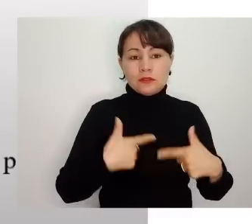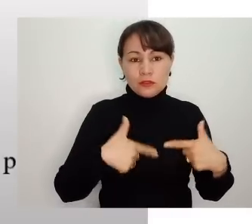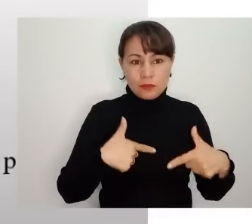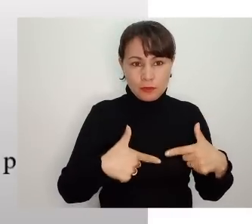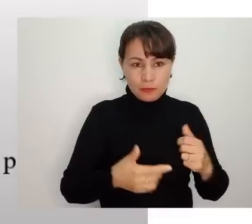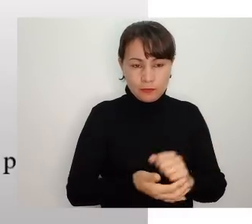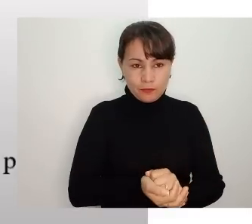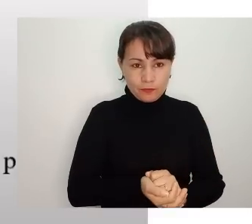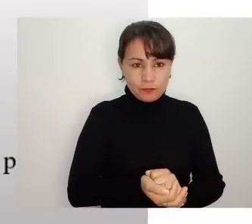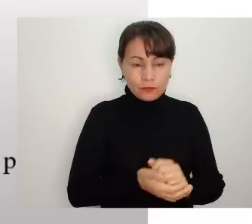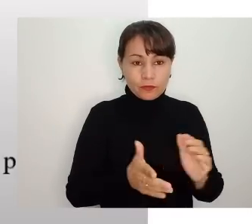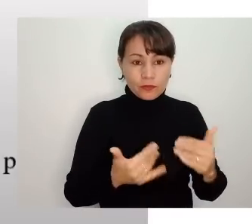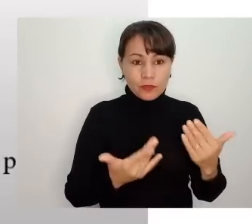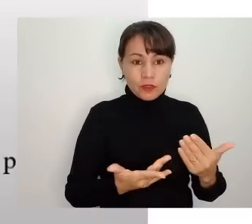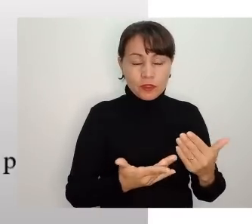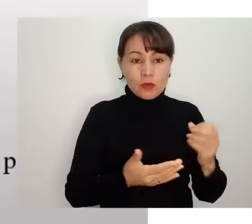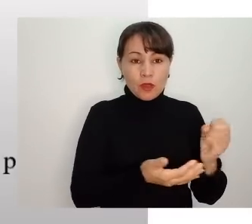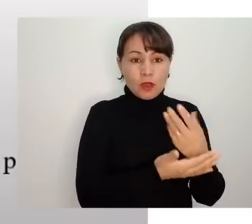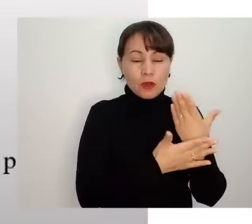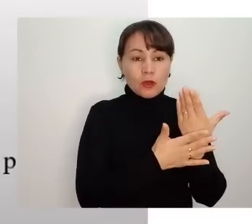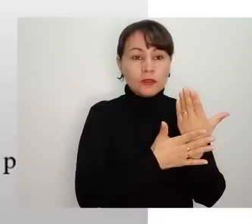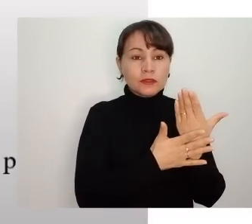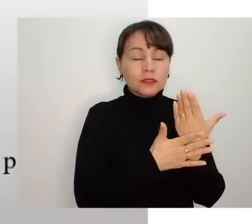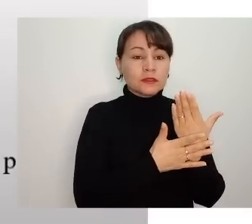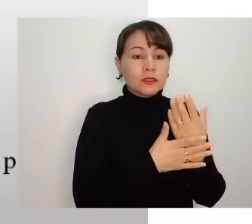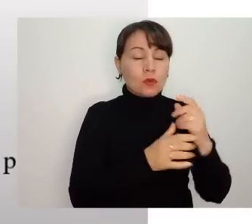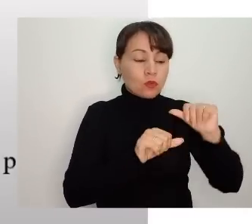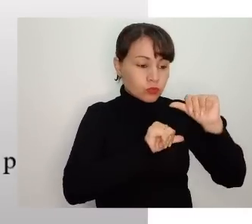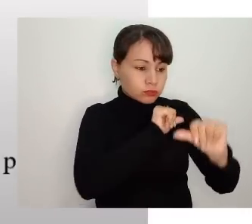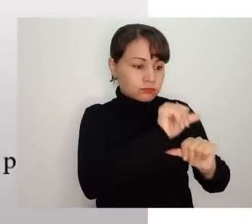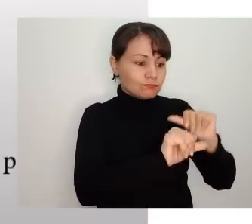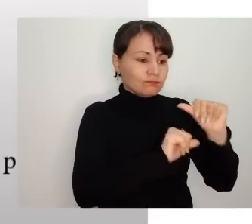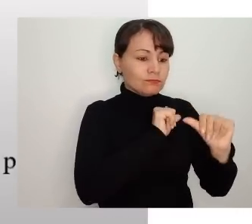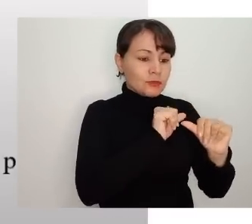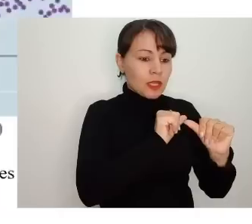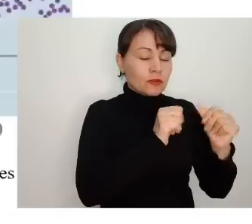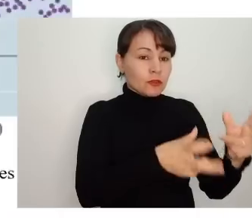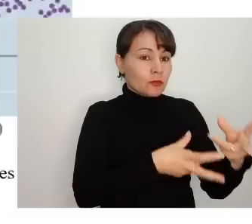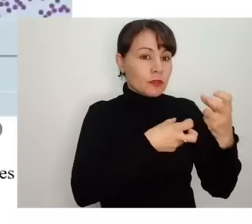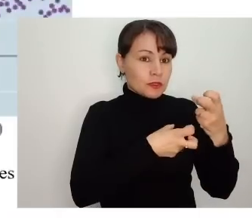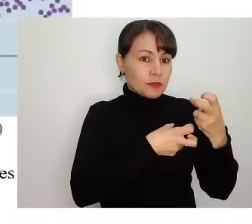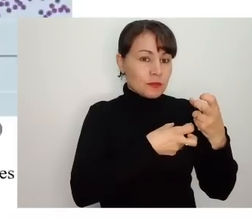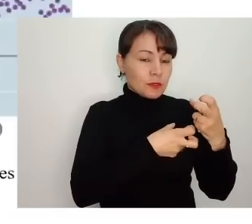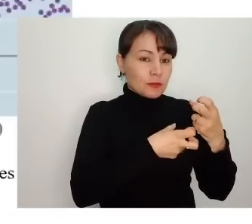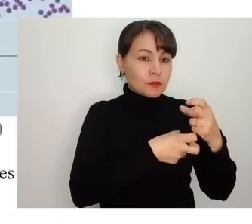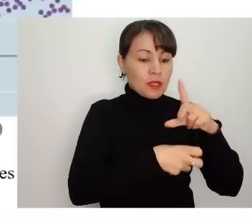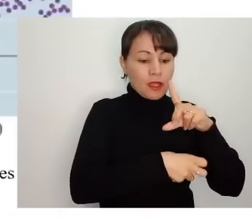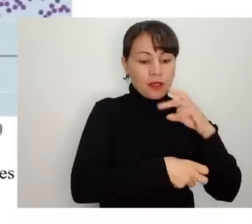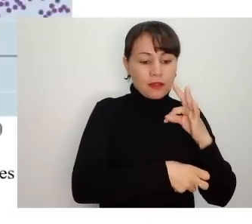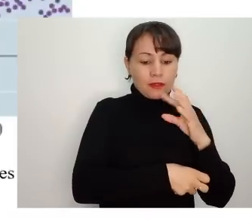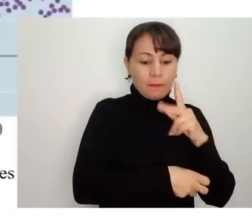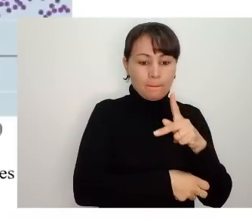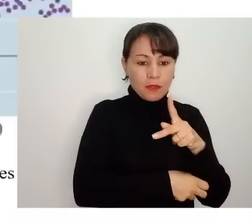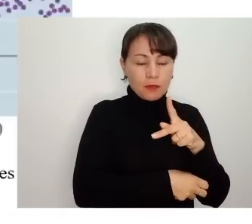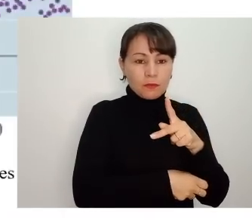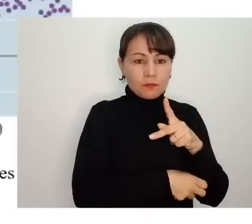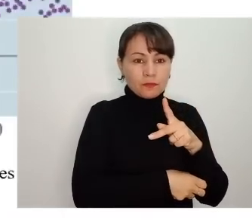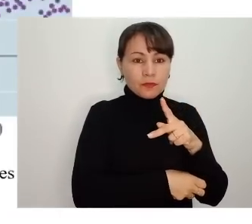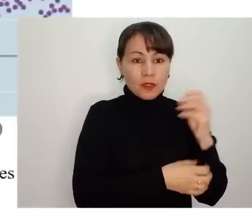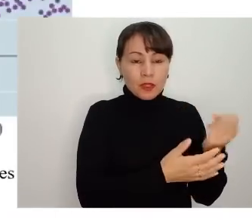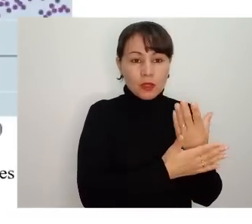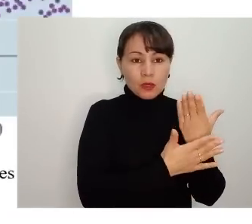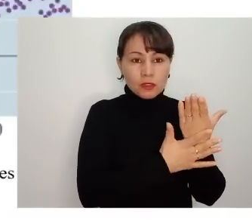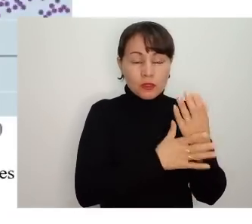ação. Então, ocorreu ao contrário do que nós vimos aqui, na LTP.